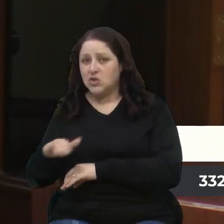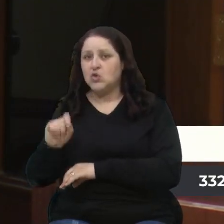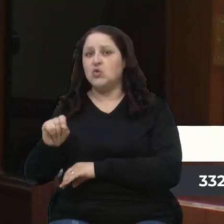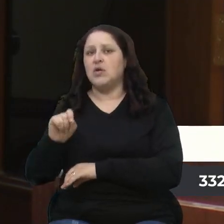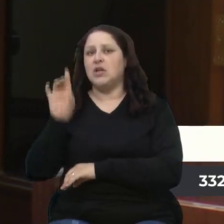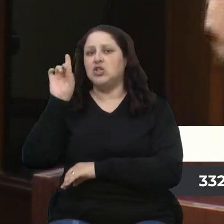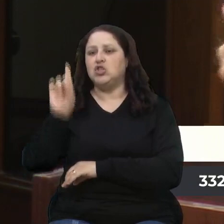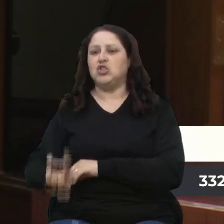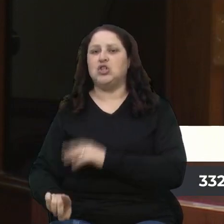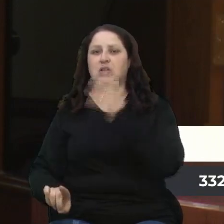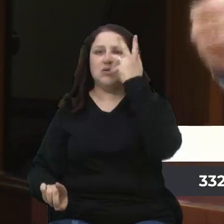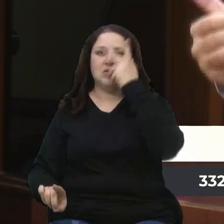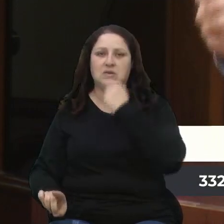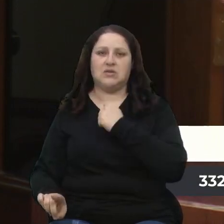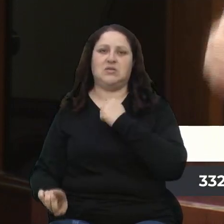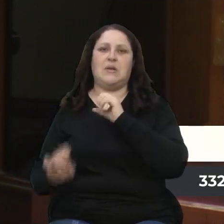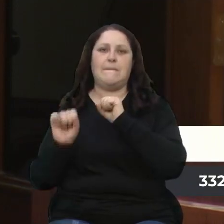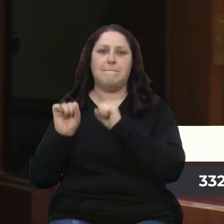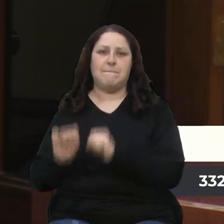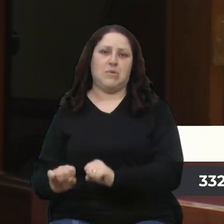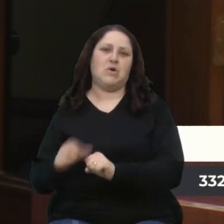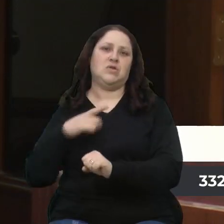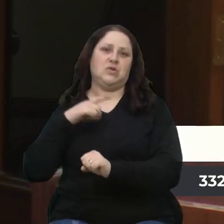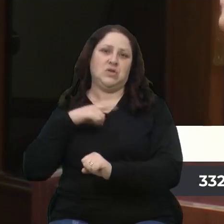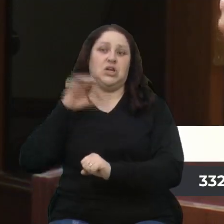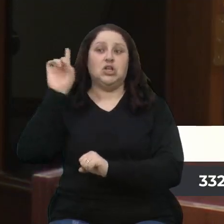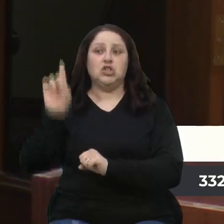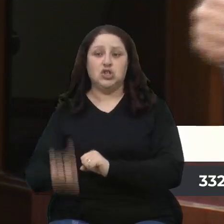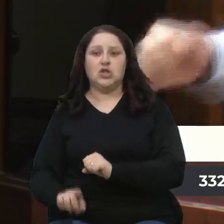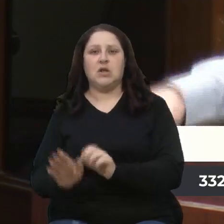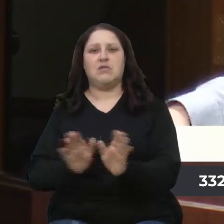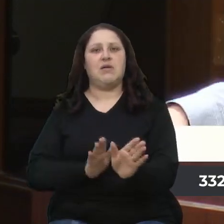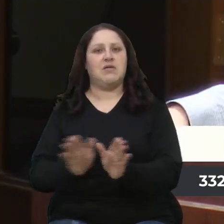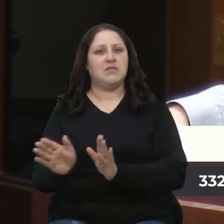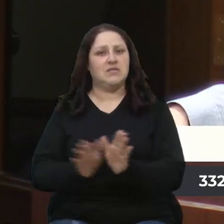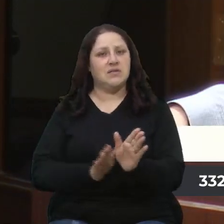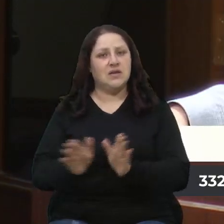que as crianças possam ter ao acesso